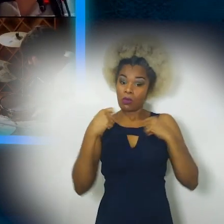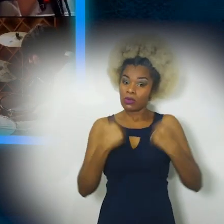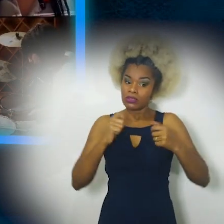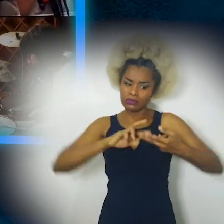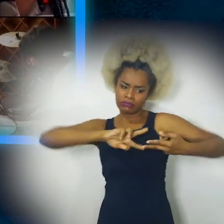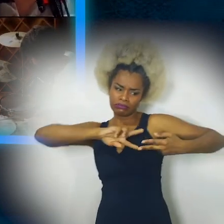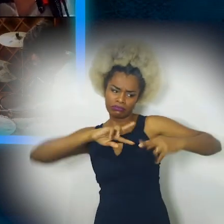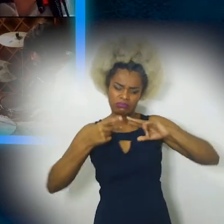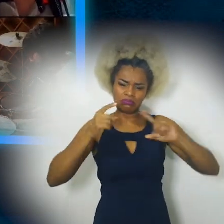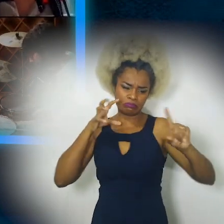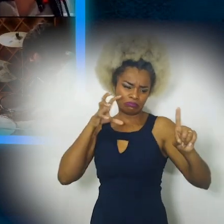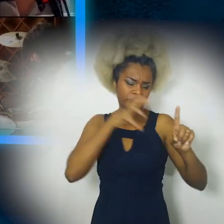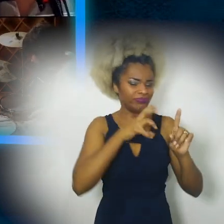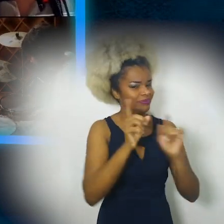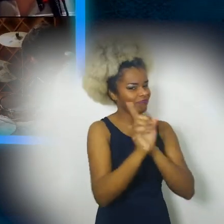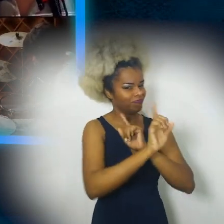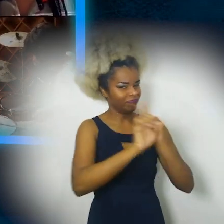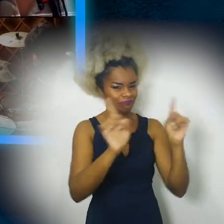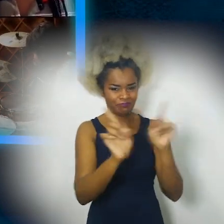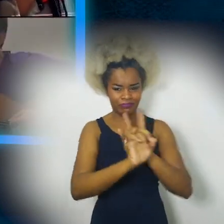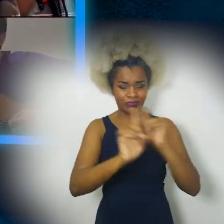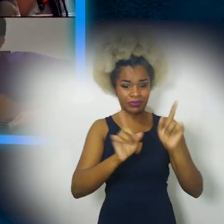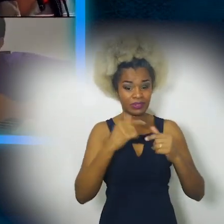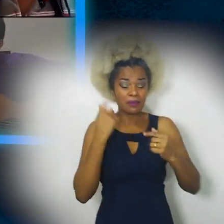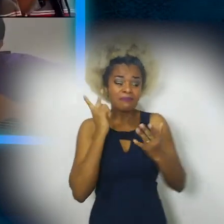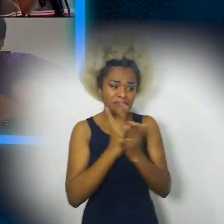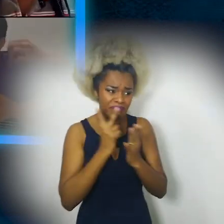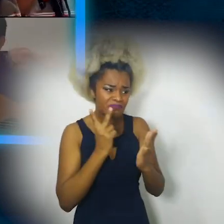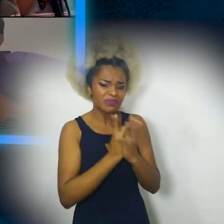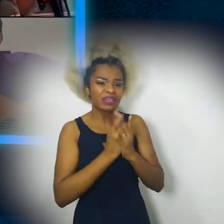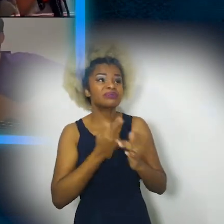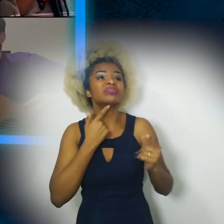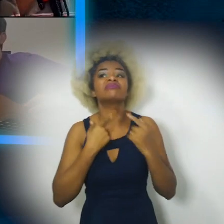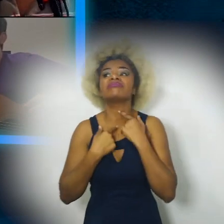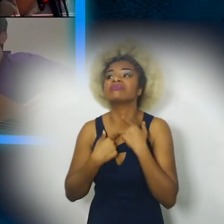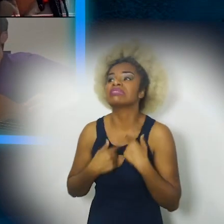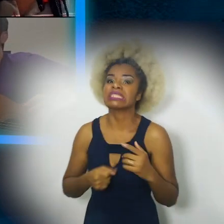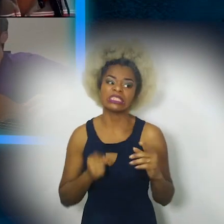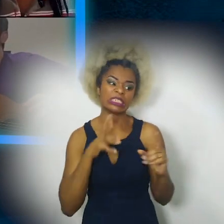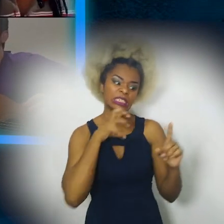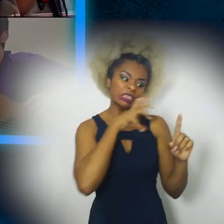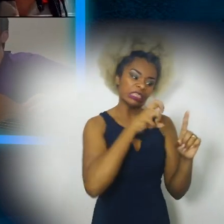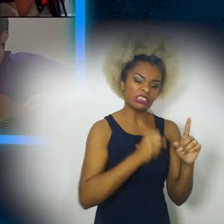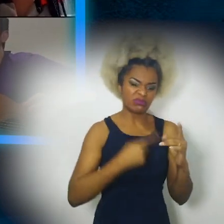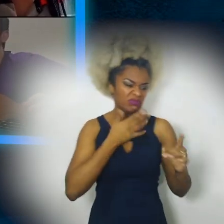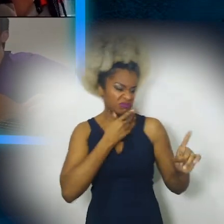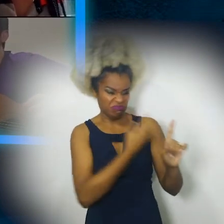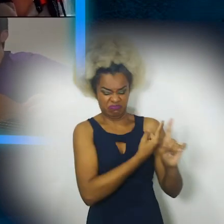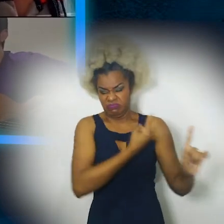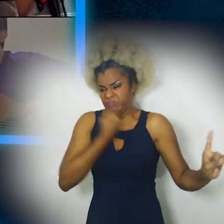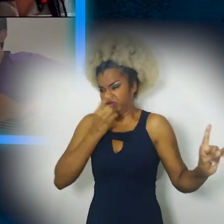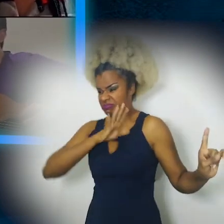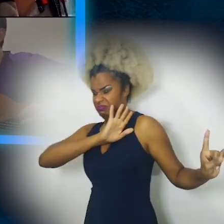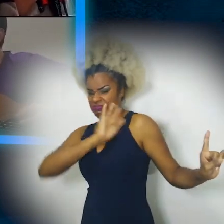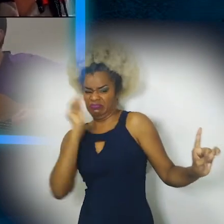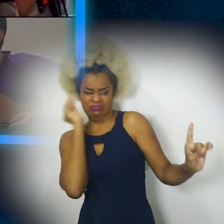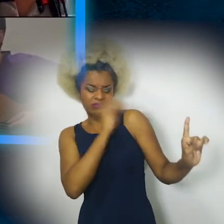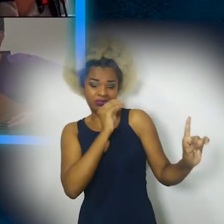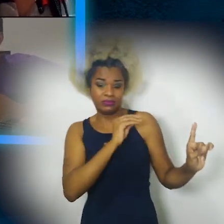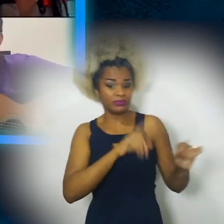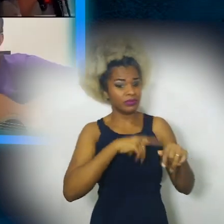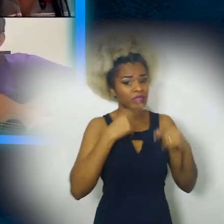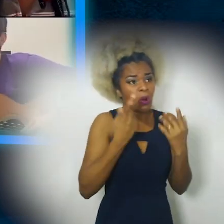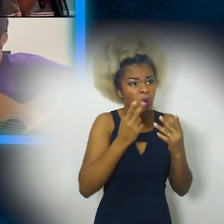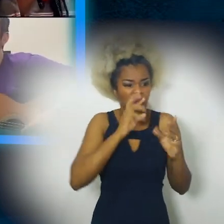agir de um jeito diferente. Apesar da vontade de ficar